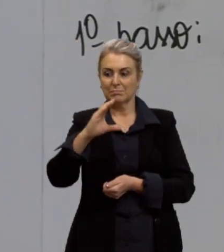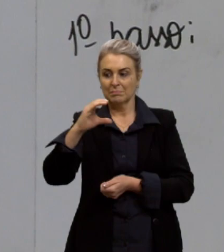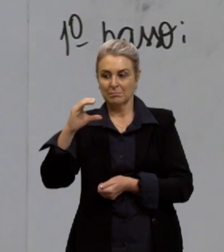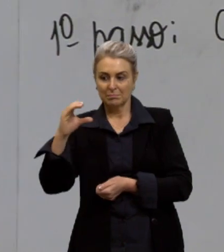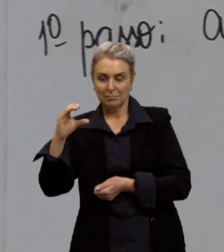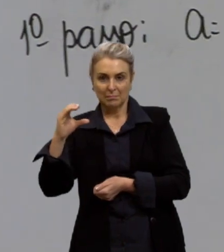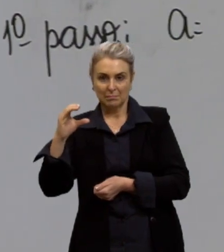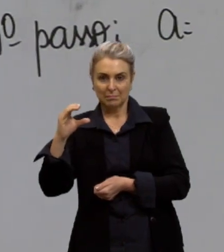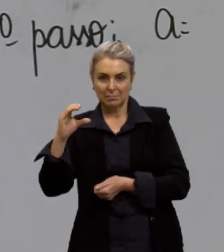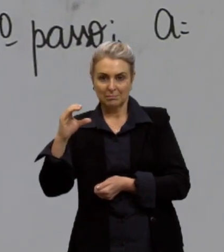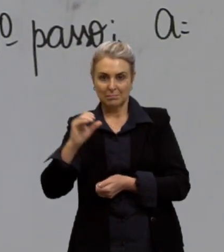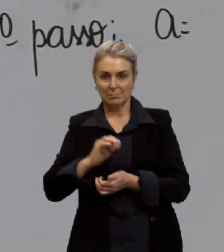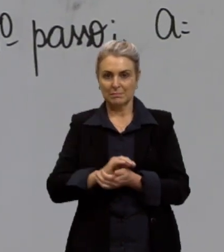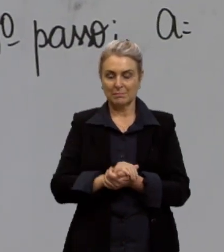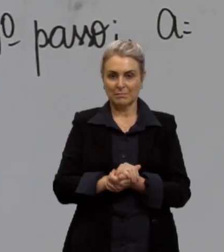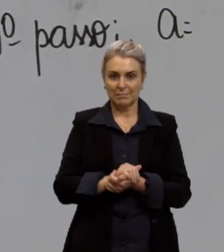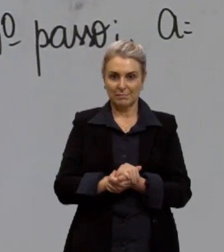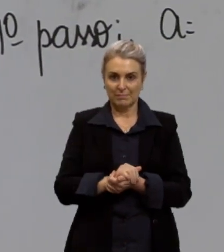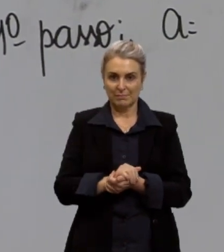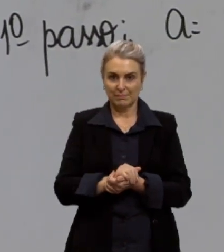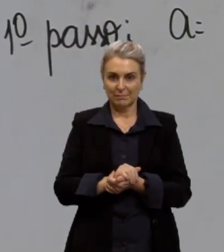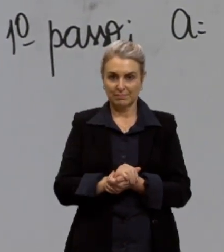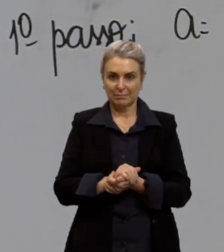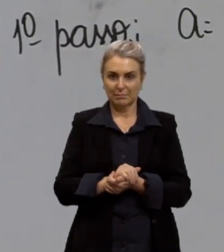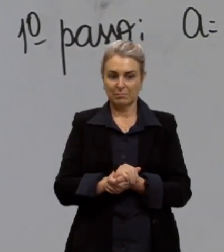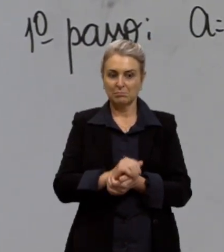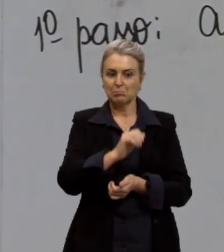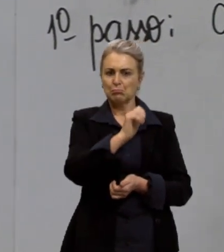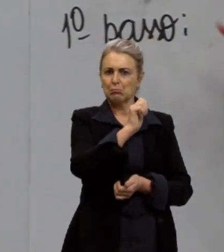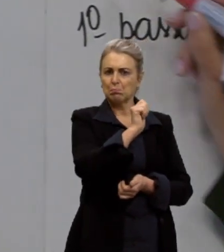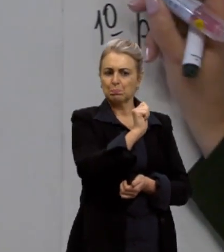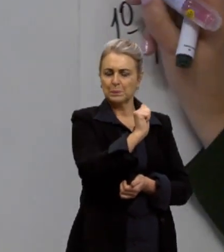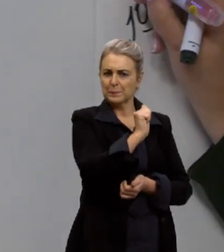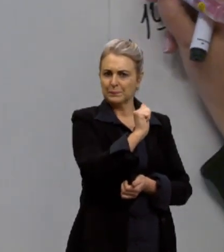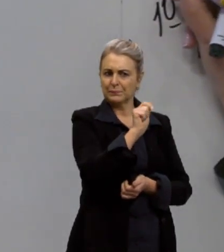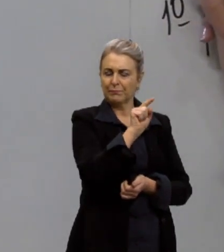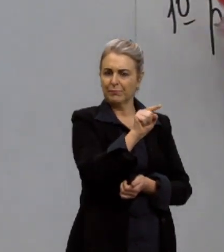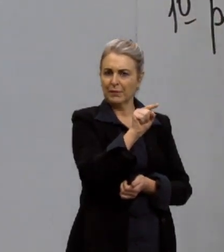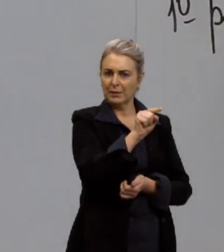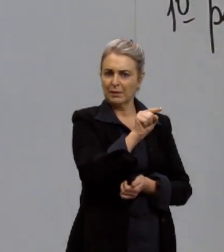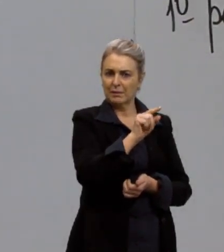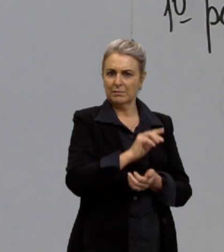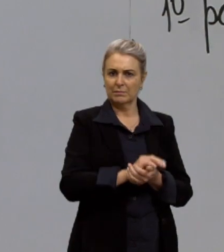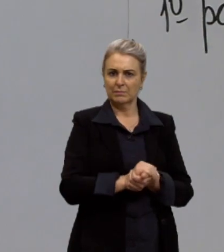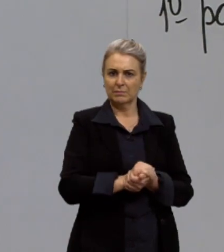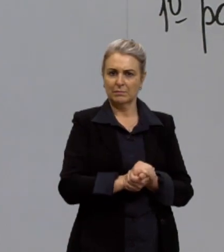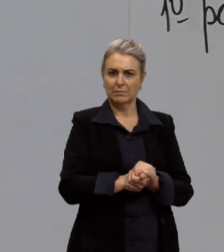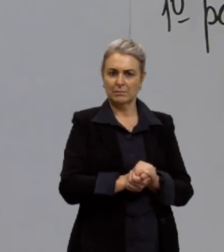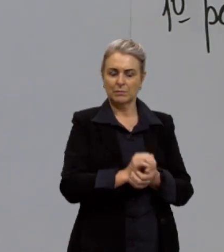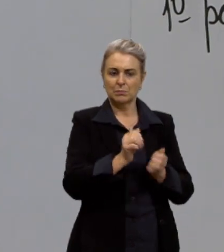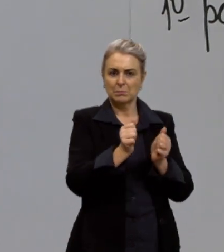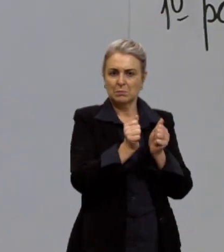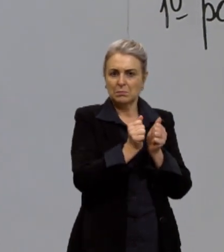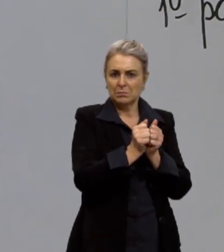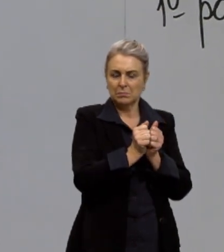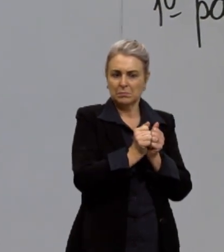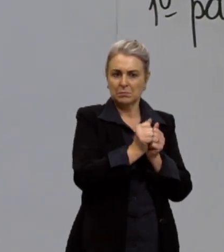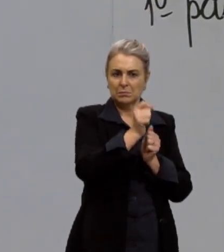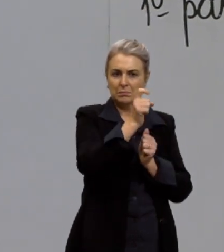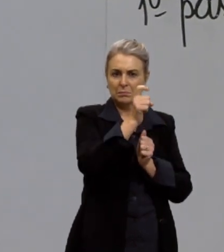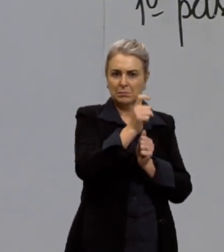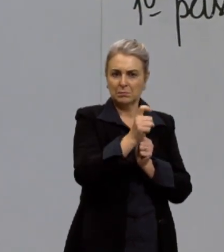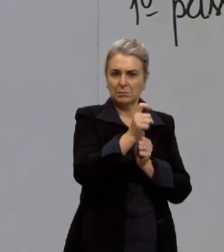o C. Quem é o nosso termo A? Quem está aqui junto do x ao quadrado?